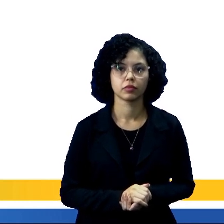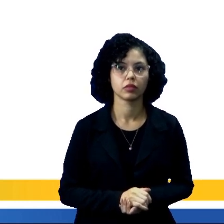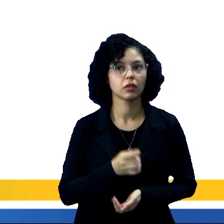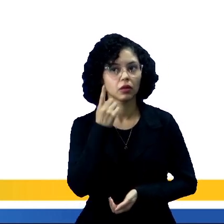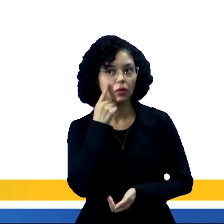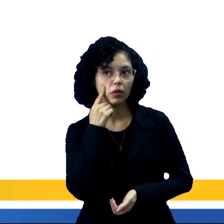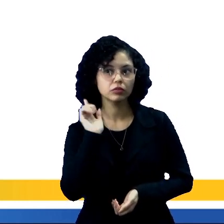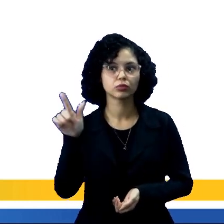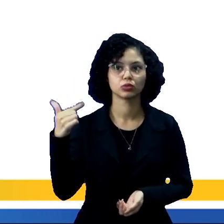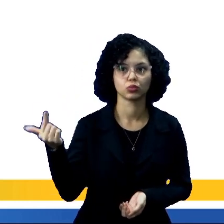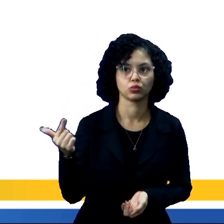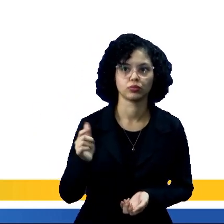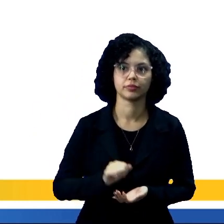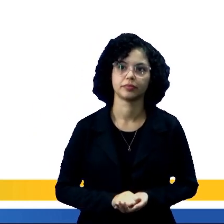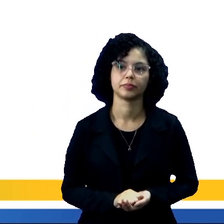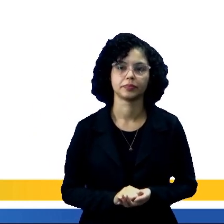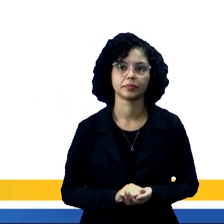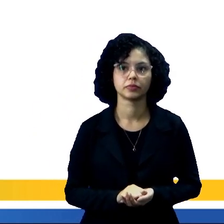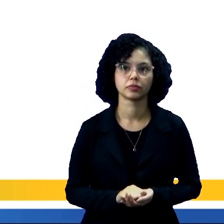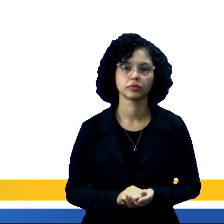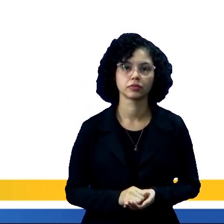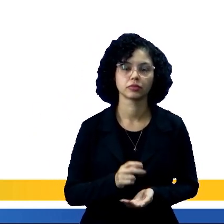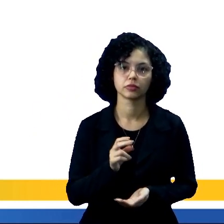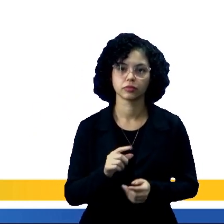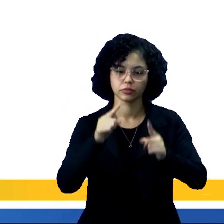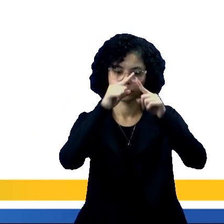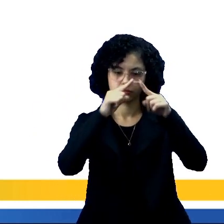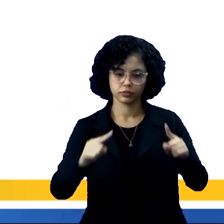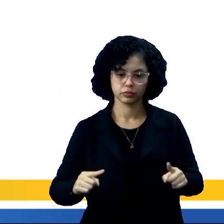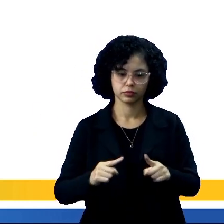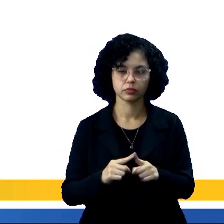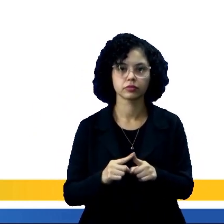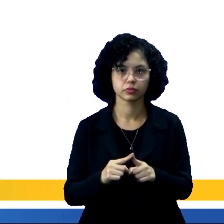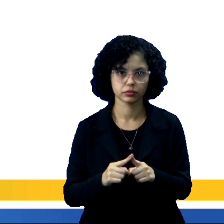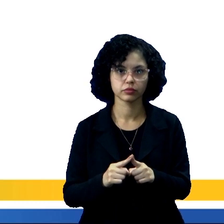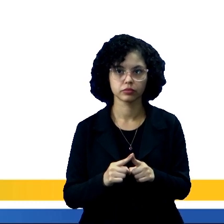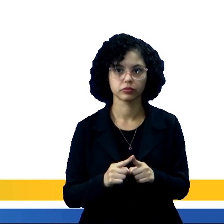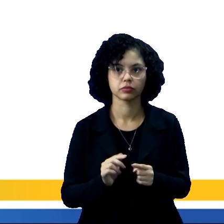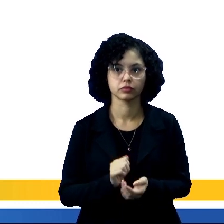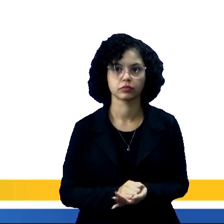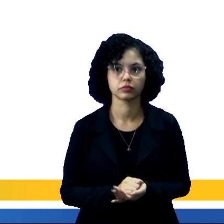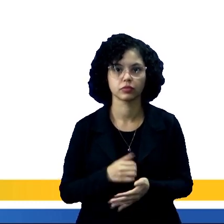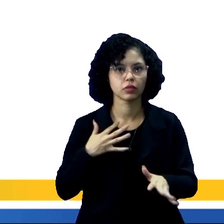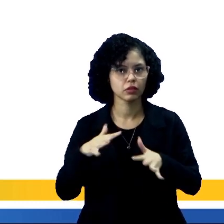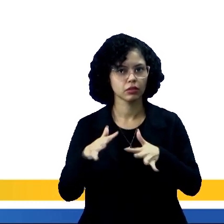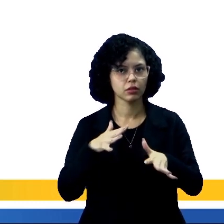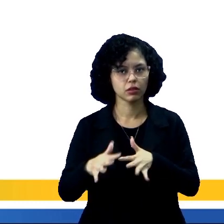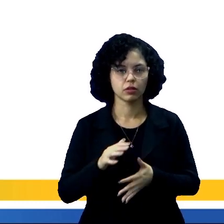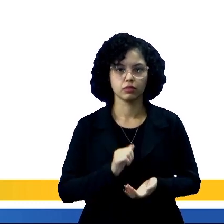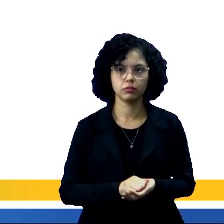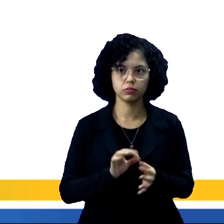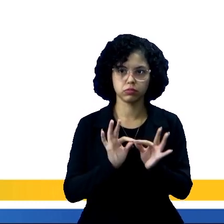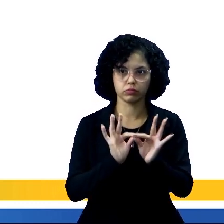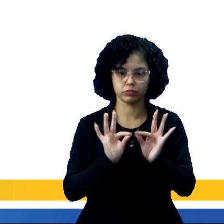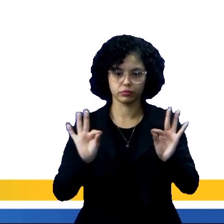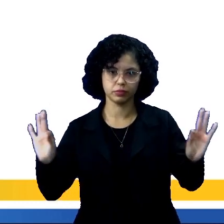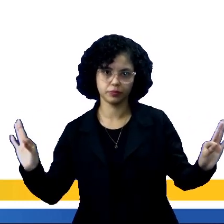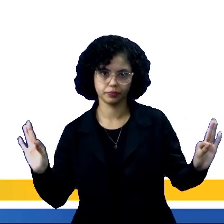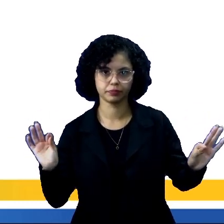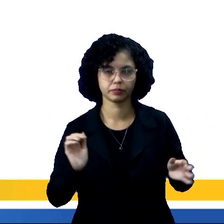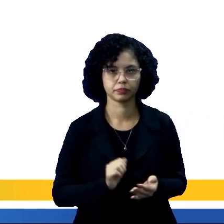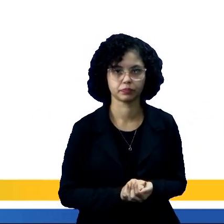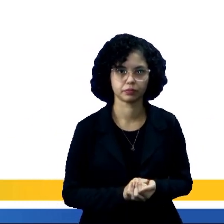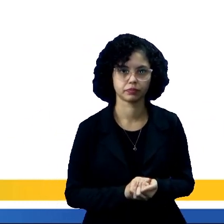Olha esse outro. Nesse triângulo aí, o triângulo se movimentou na linha